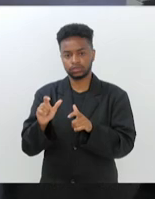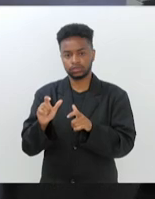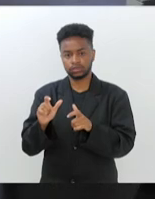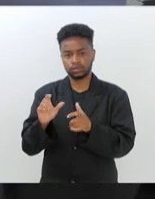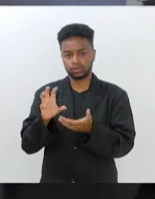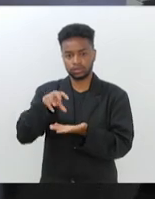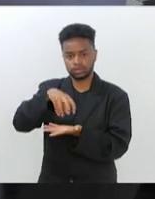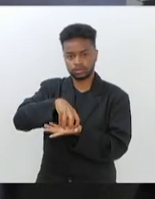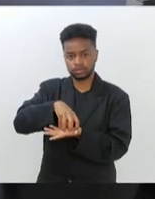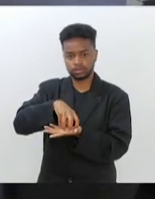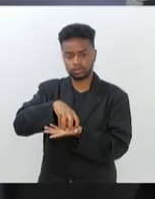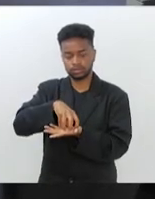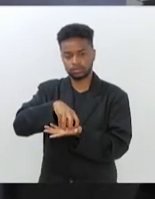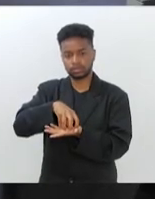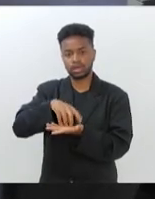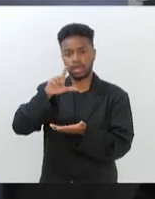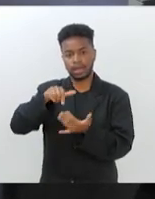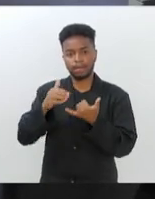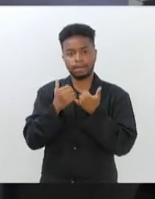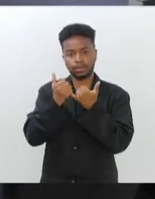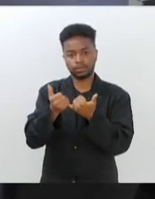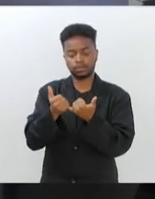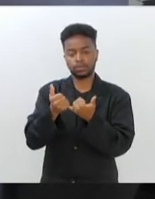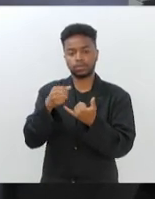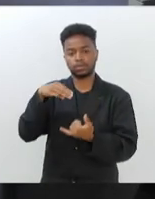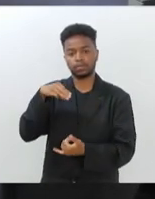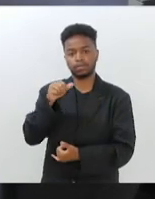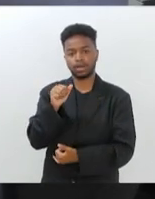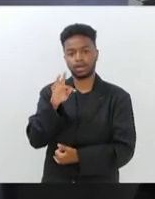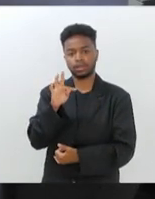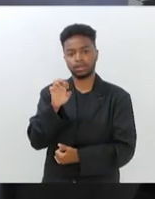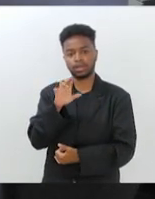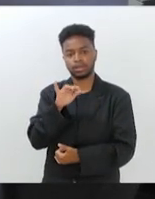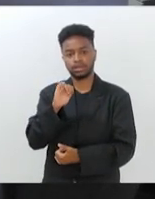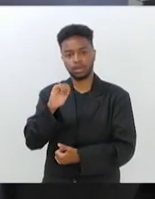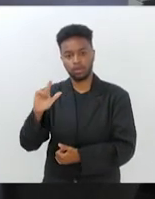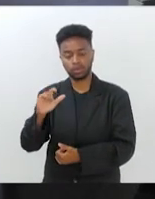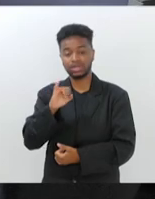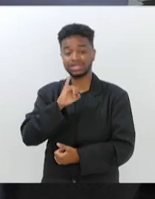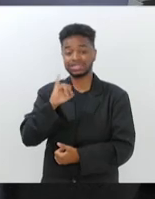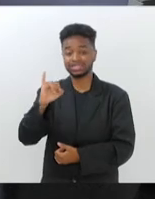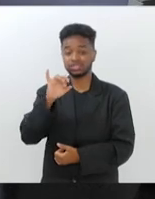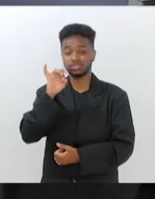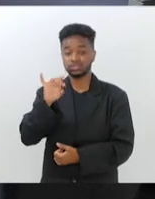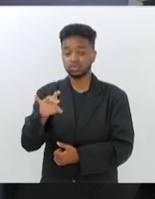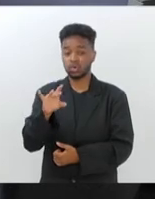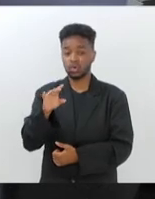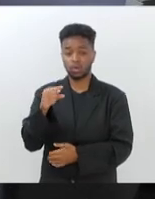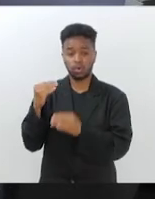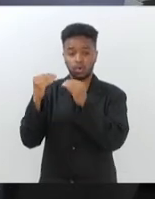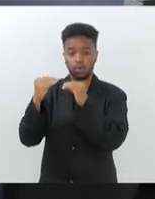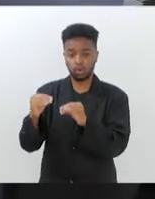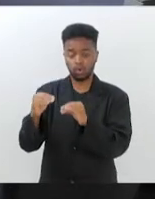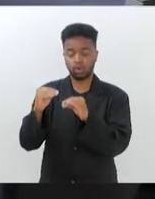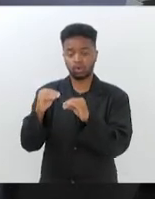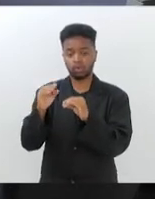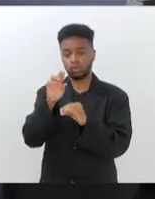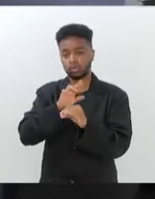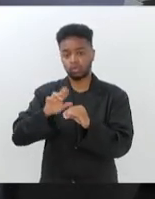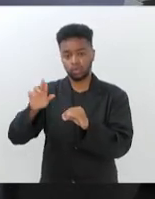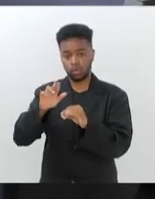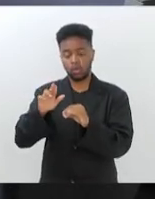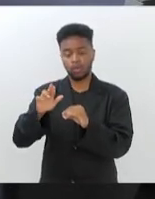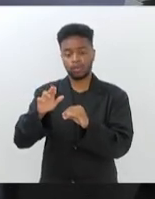Pavunense é Patrimônio material se fosse só Pavunense seria im material Mas como ele